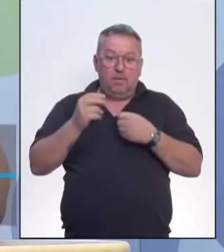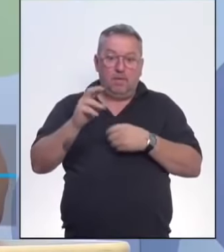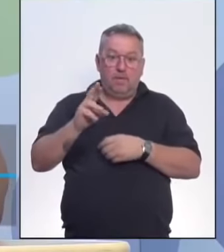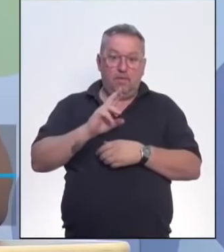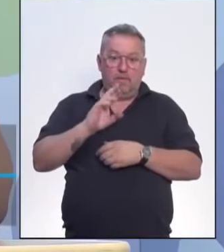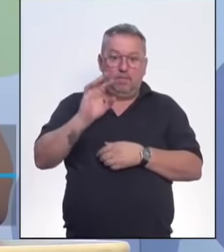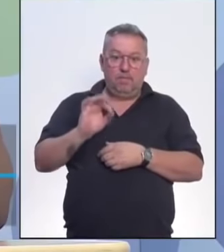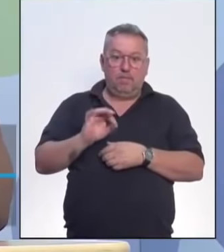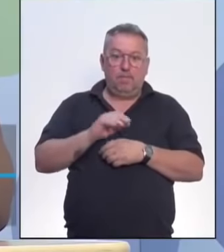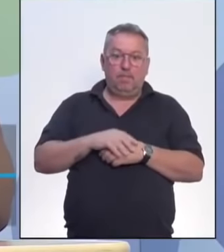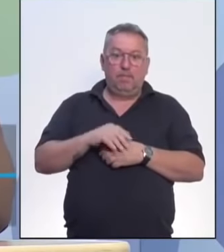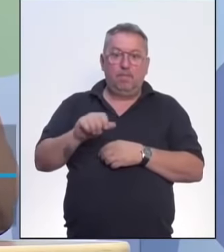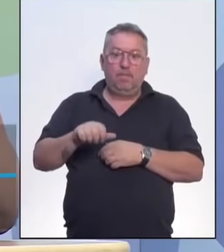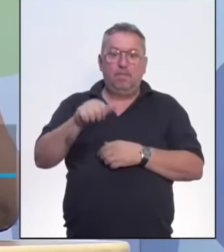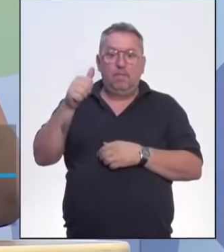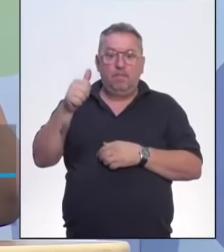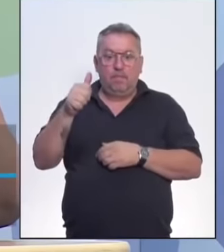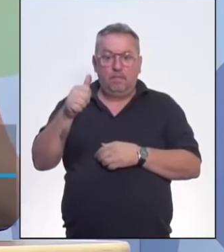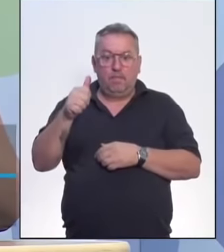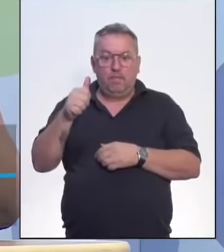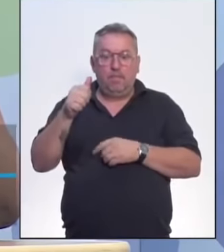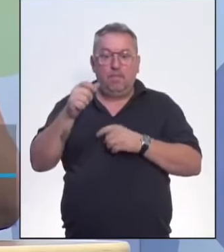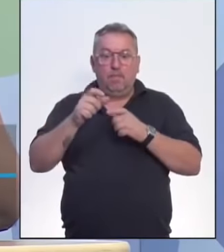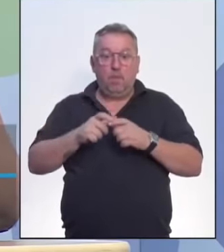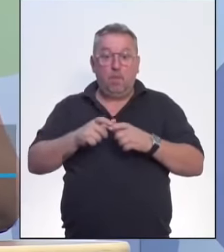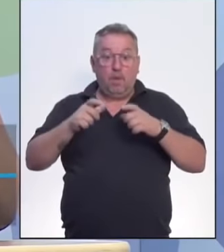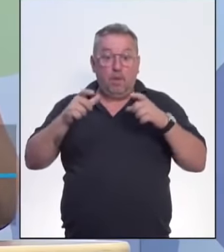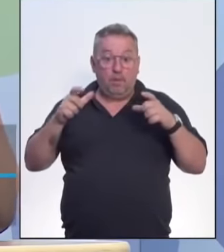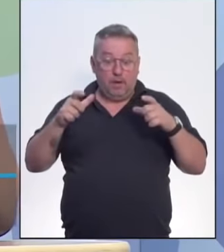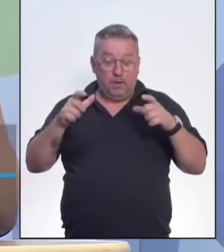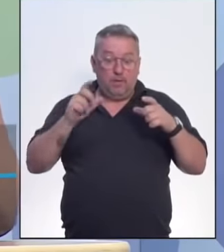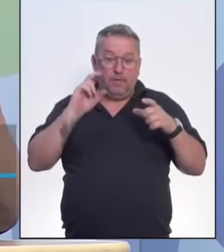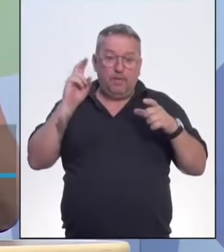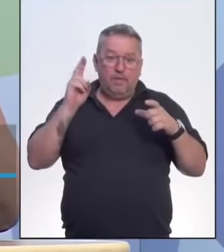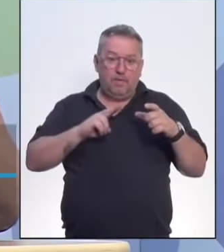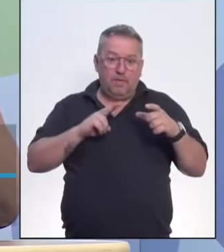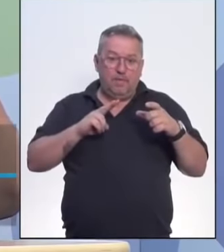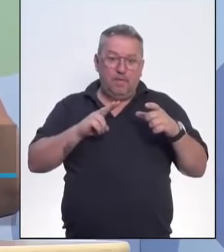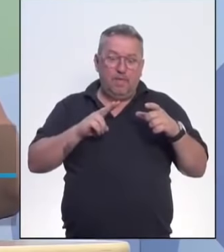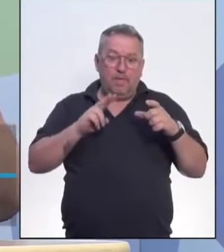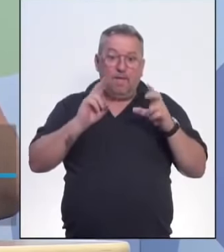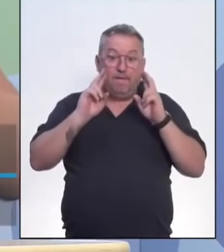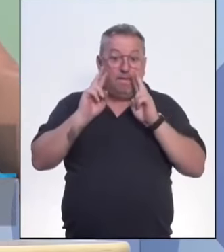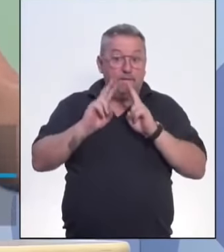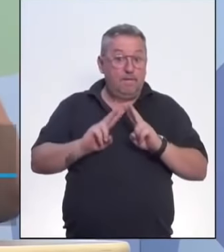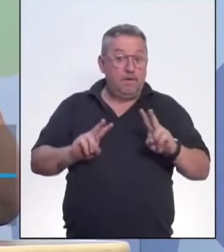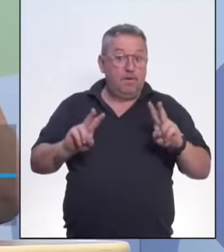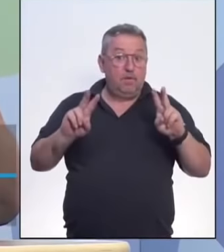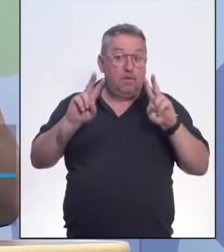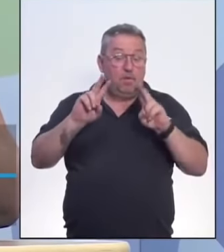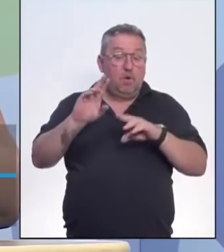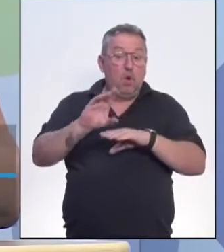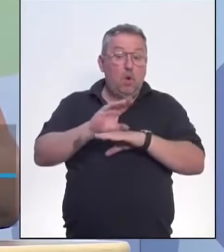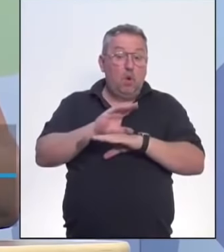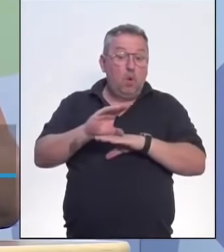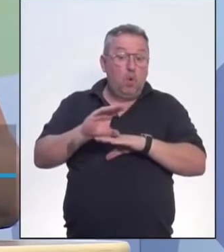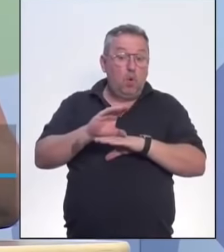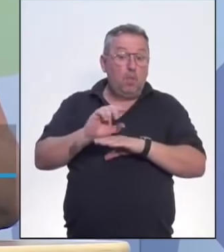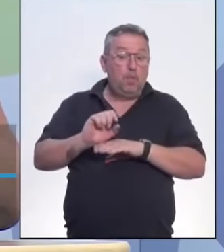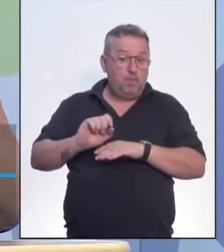resposta correta. Sim. Primeiro, o tamanho do setor. Então, a gente pode ver que, visualmente, o cinza é